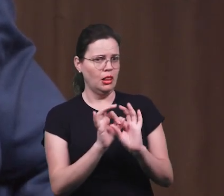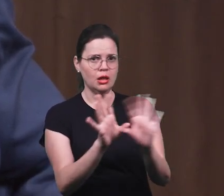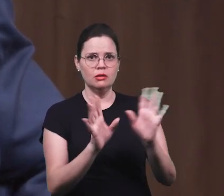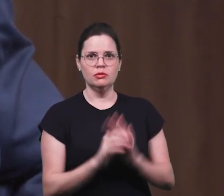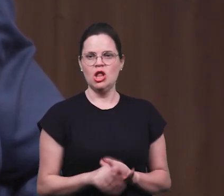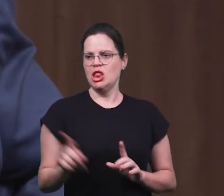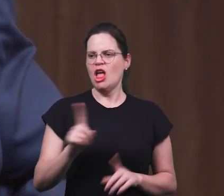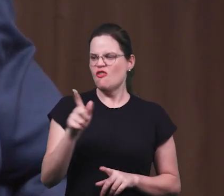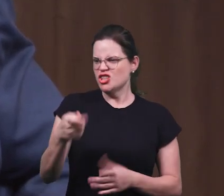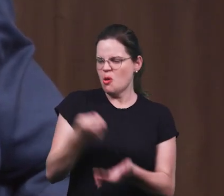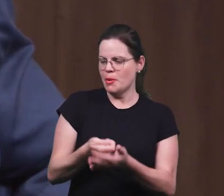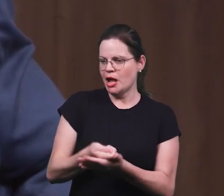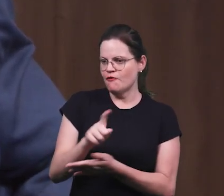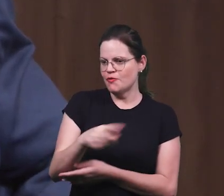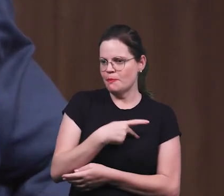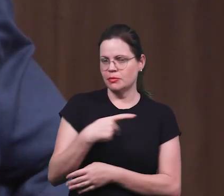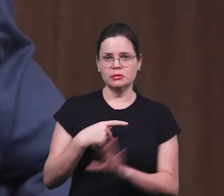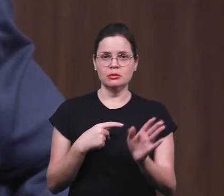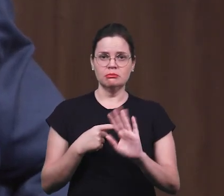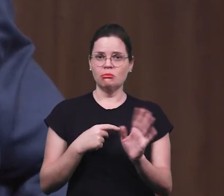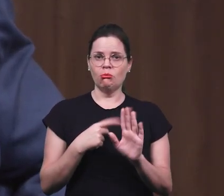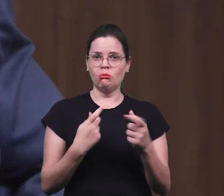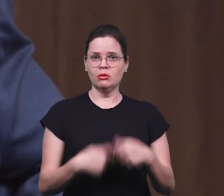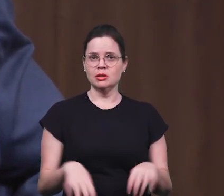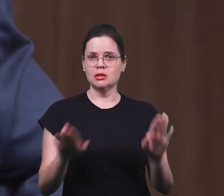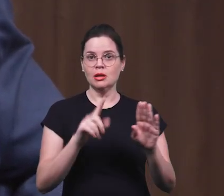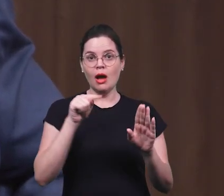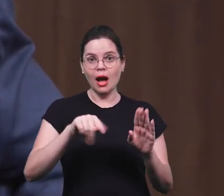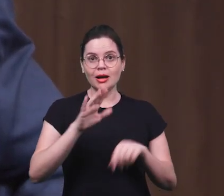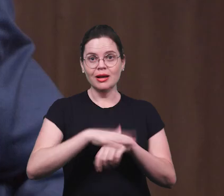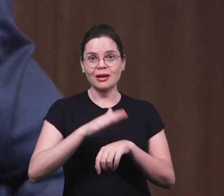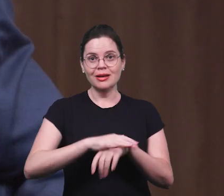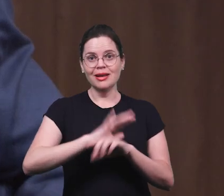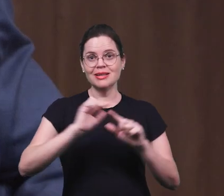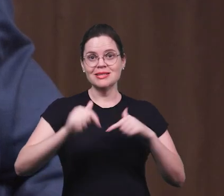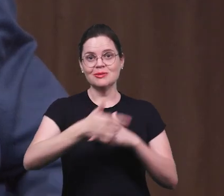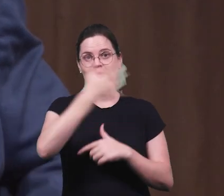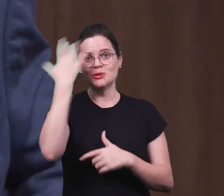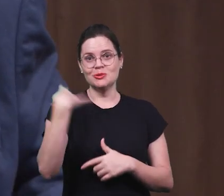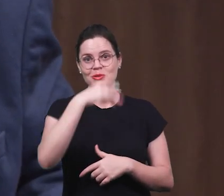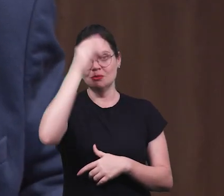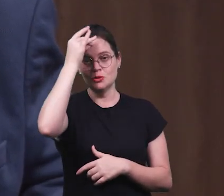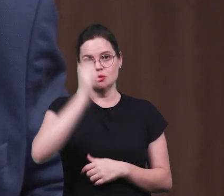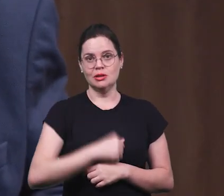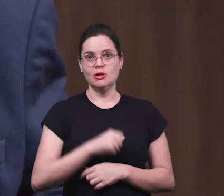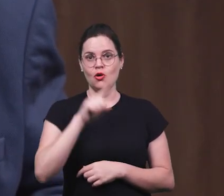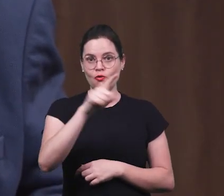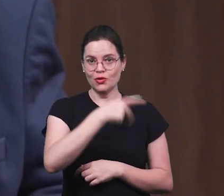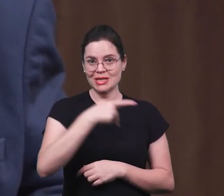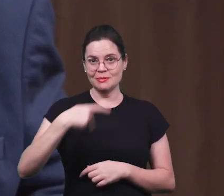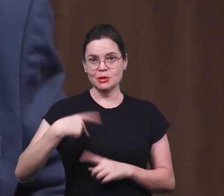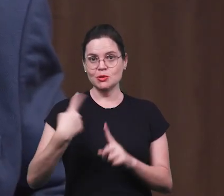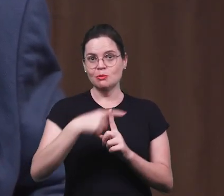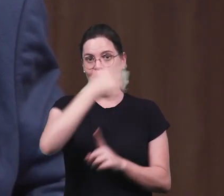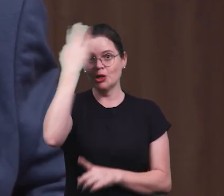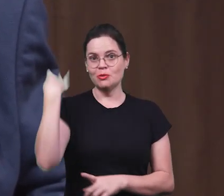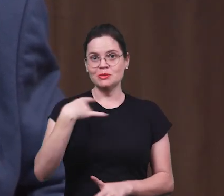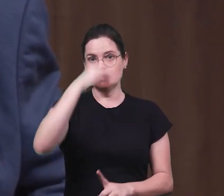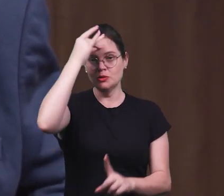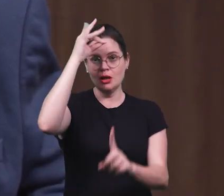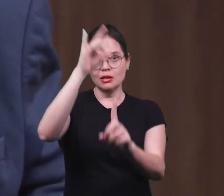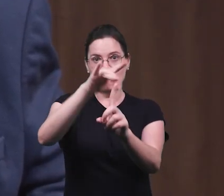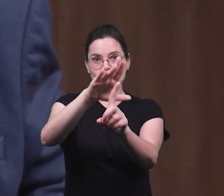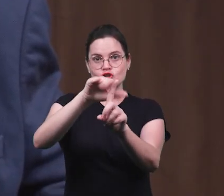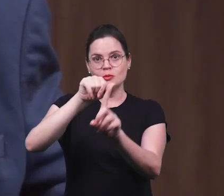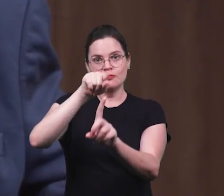que ser pastor. Não, aqui é obra do Espírito Santo. Você é pastor porque é um chamado de Deus na sua vida, você entende ser chamado, não porque o presbitério